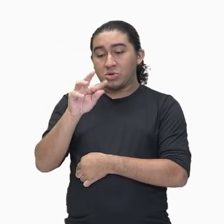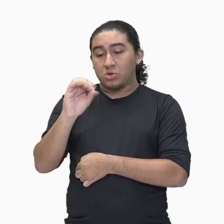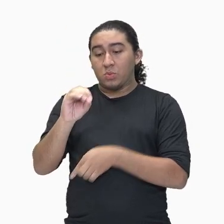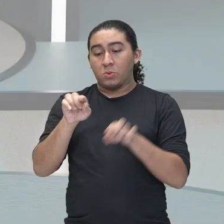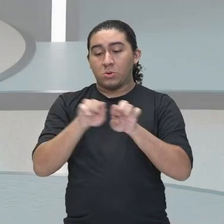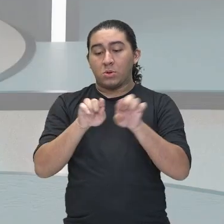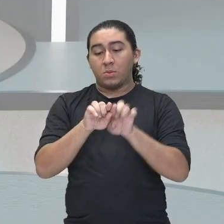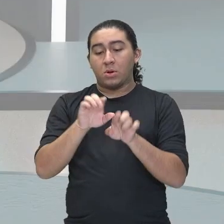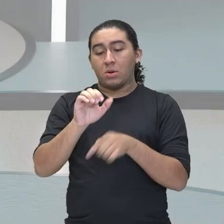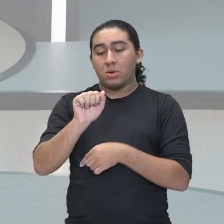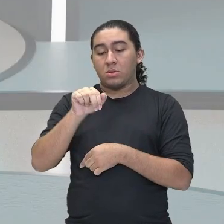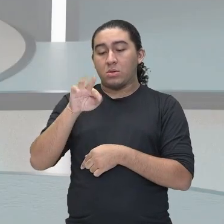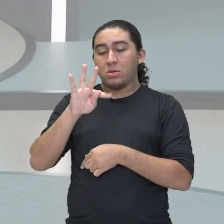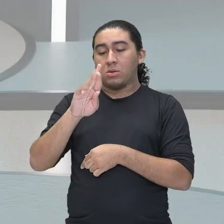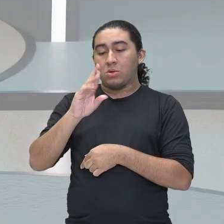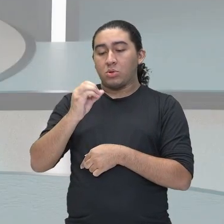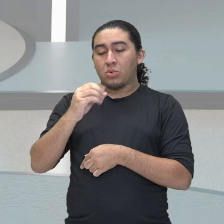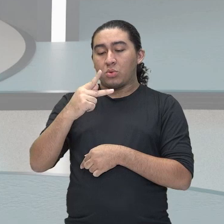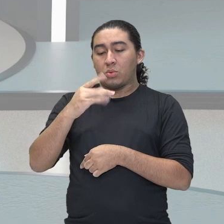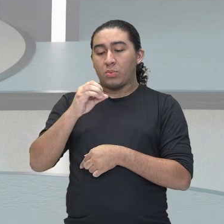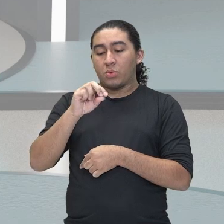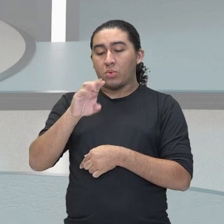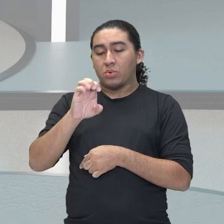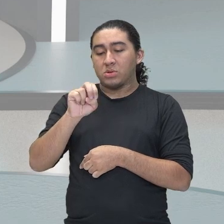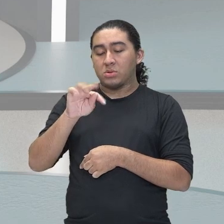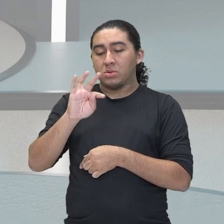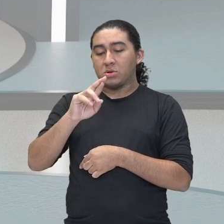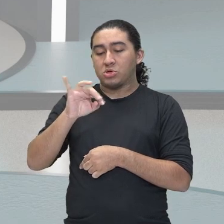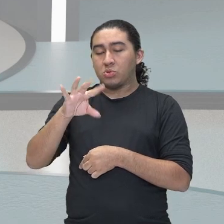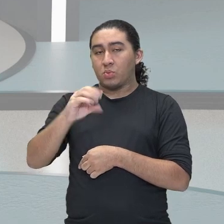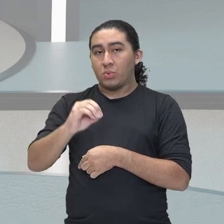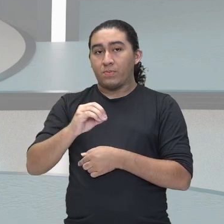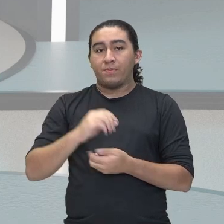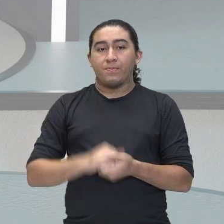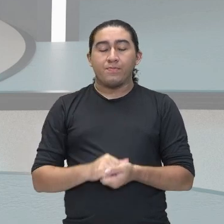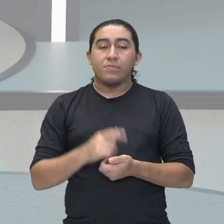antropocentrismo. Esse momento esteve marcado por grandes